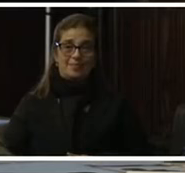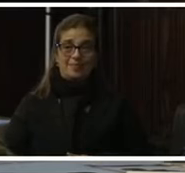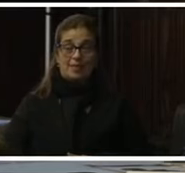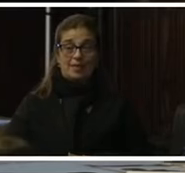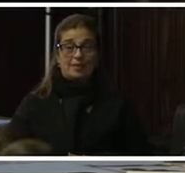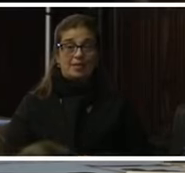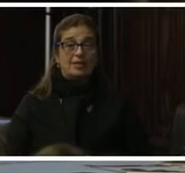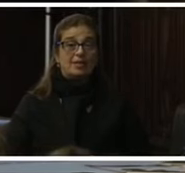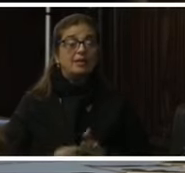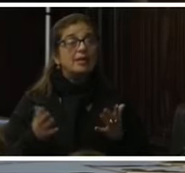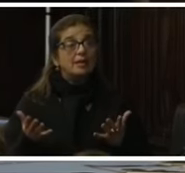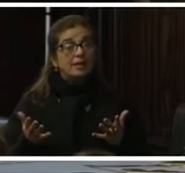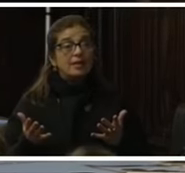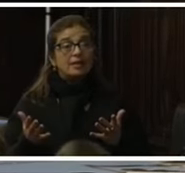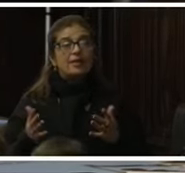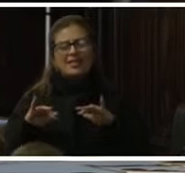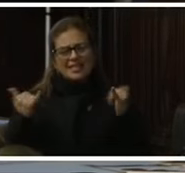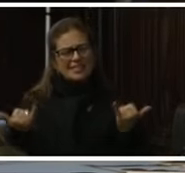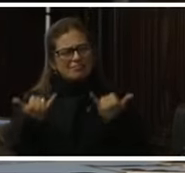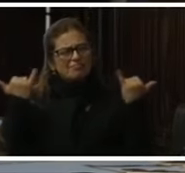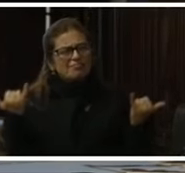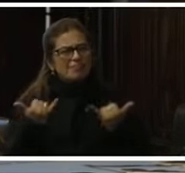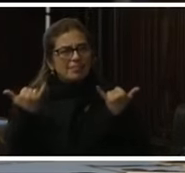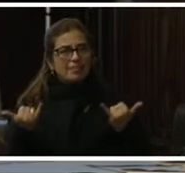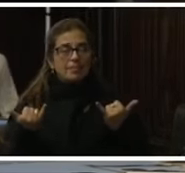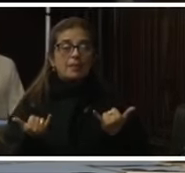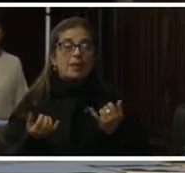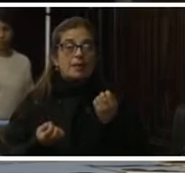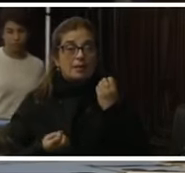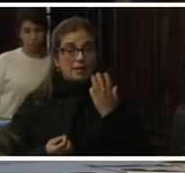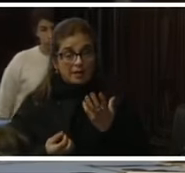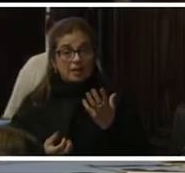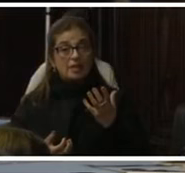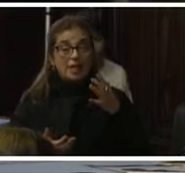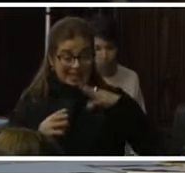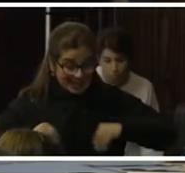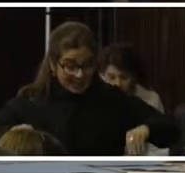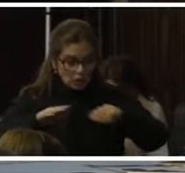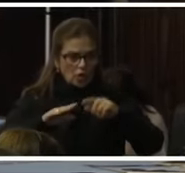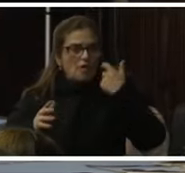que a funai possa até marcar o nosso território